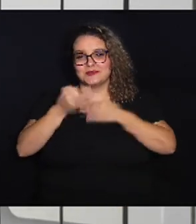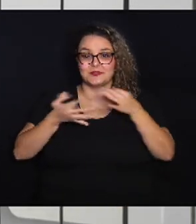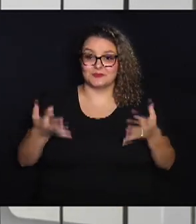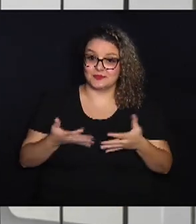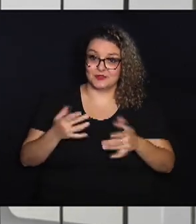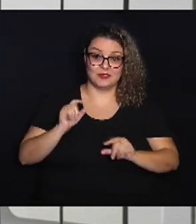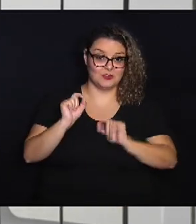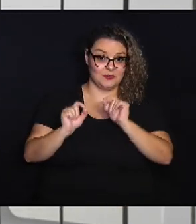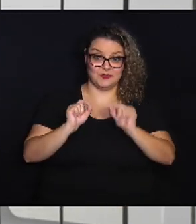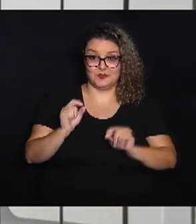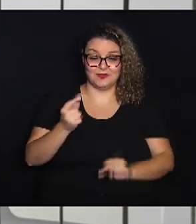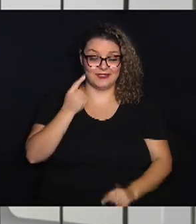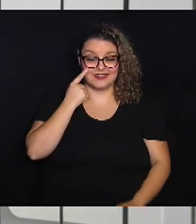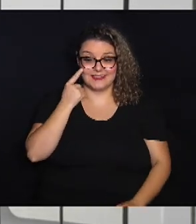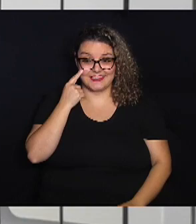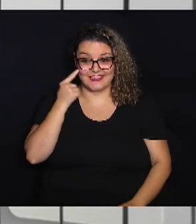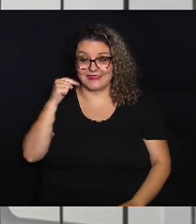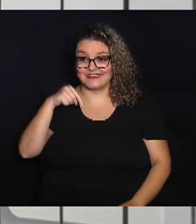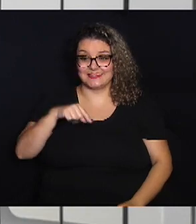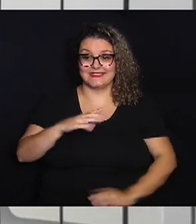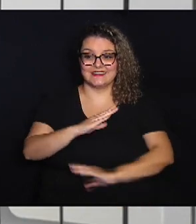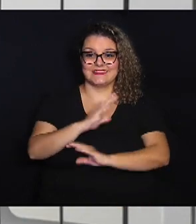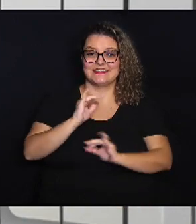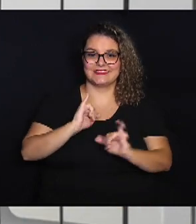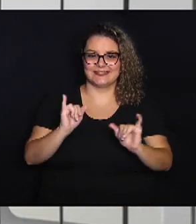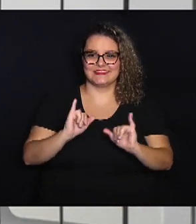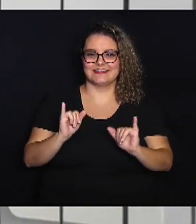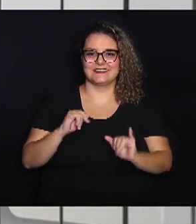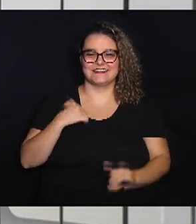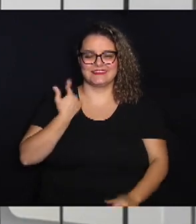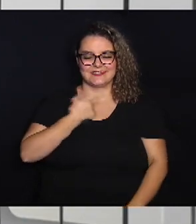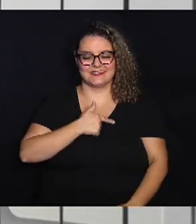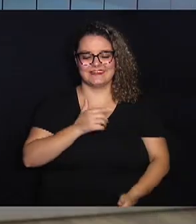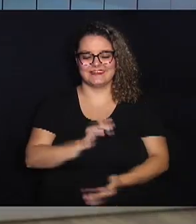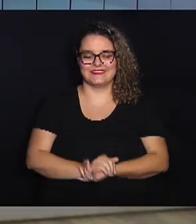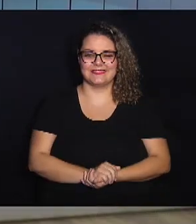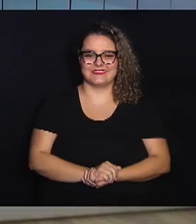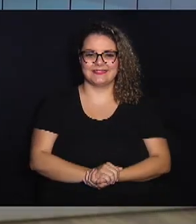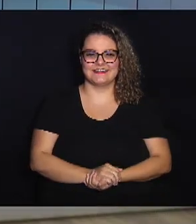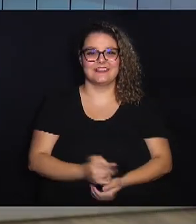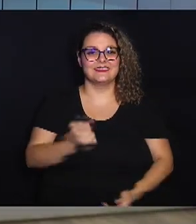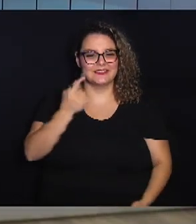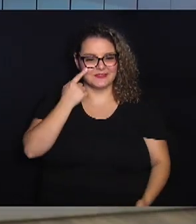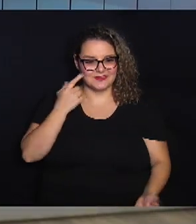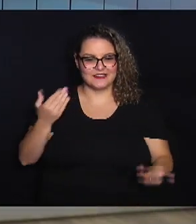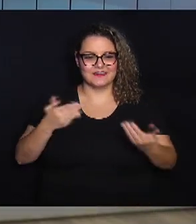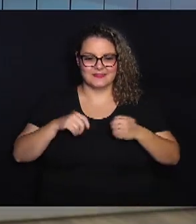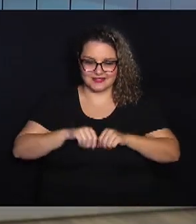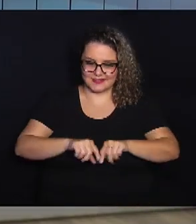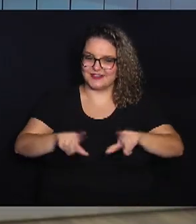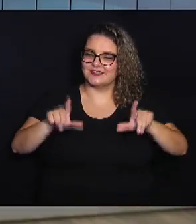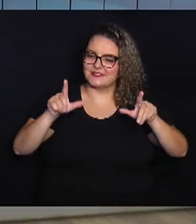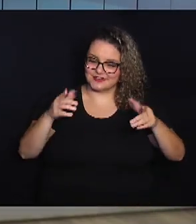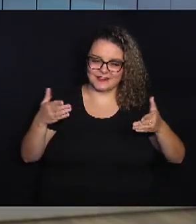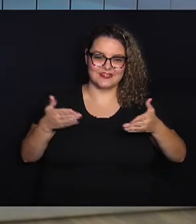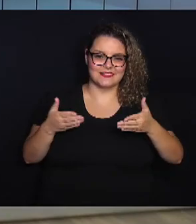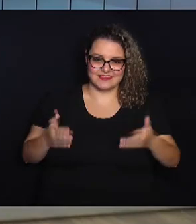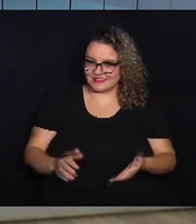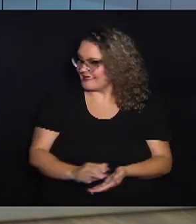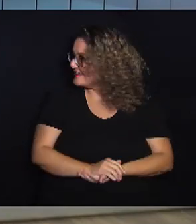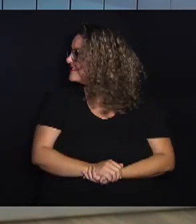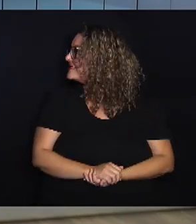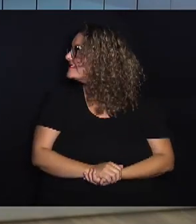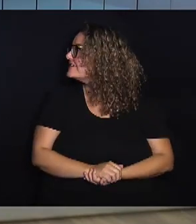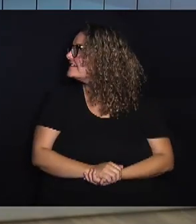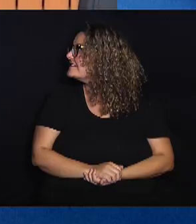crítica construtiva, ou o que você quer assistir aqui no nosso telejornal. Confira a partir de agora os